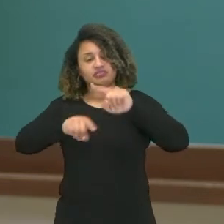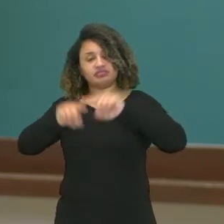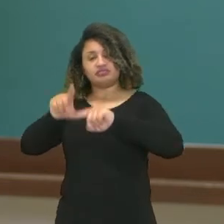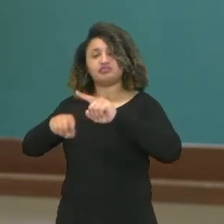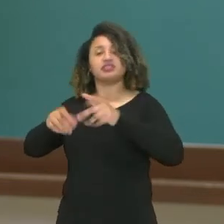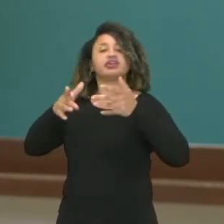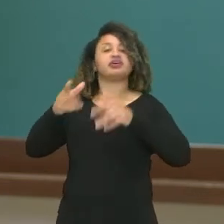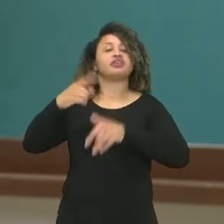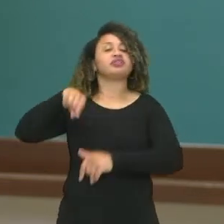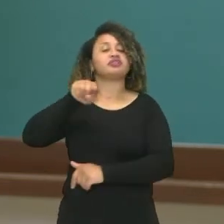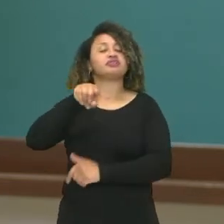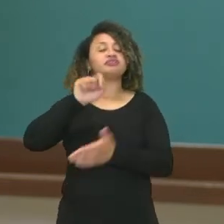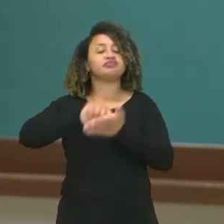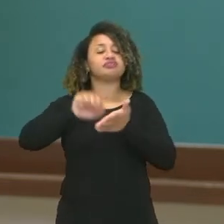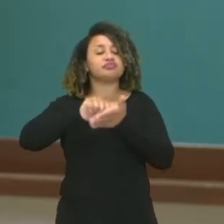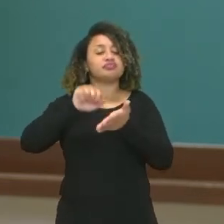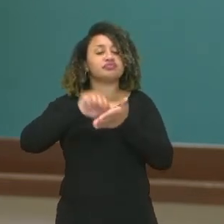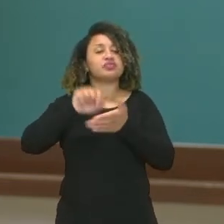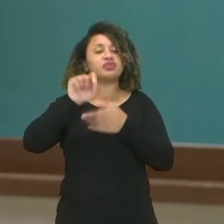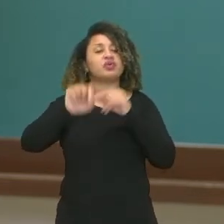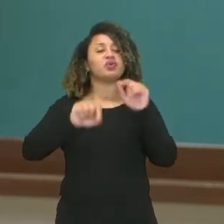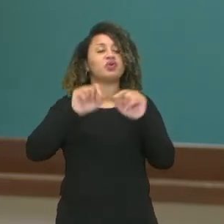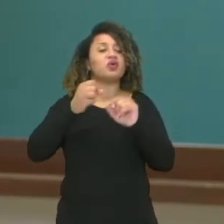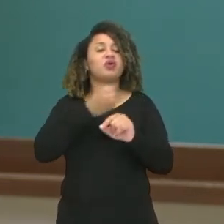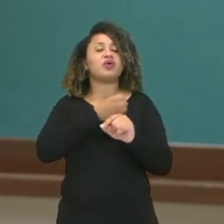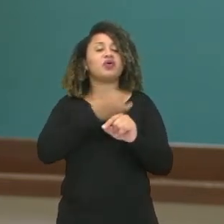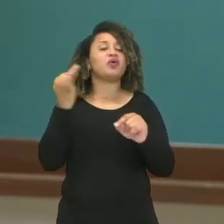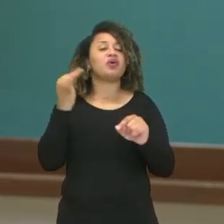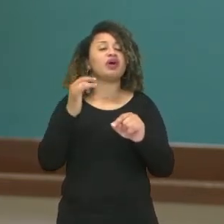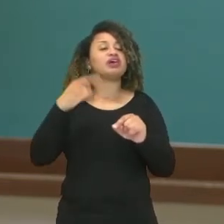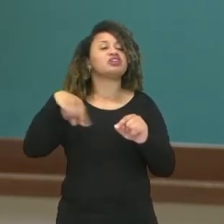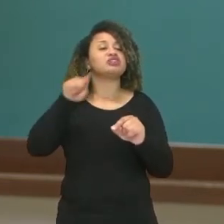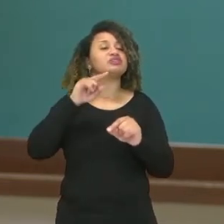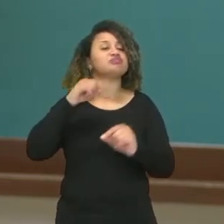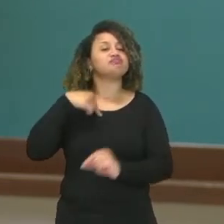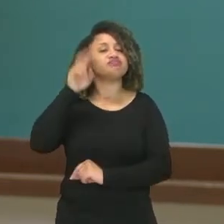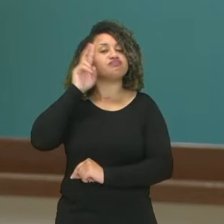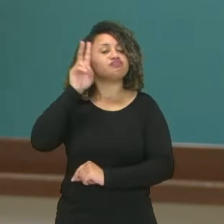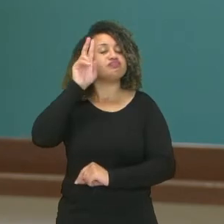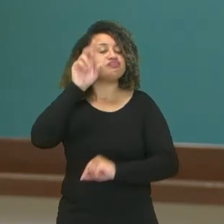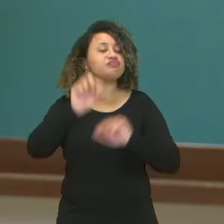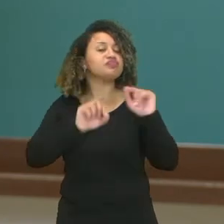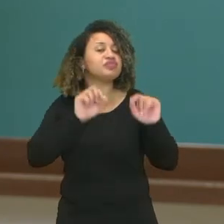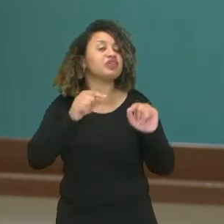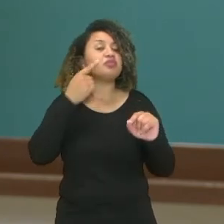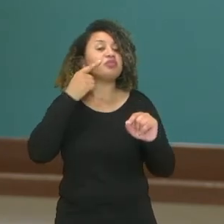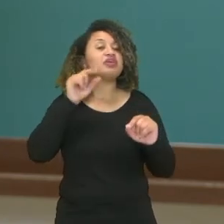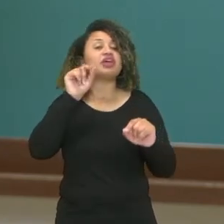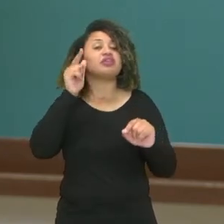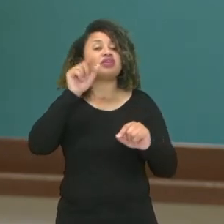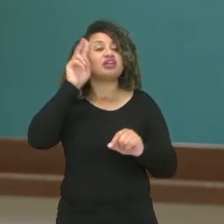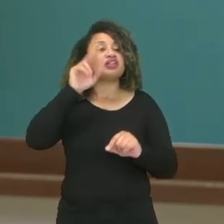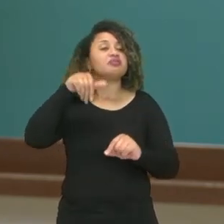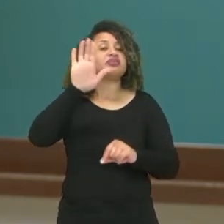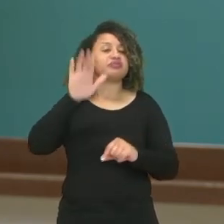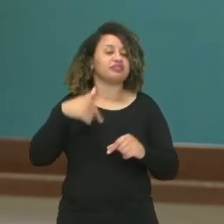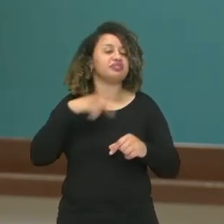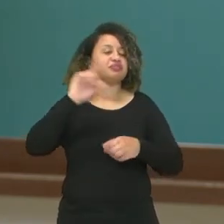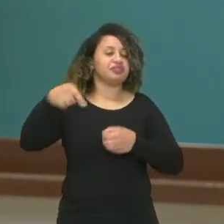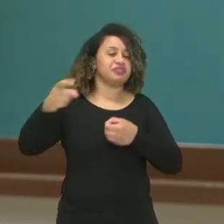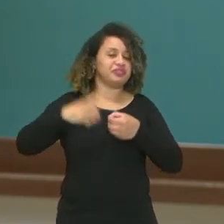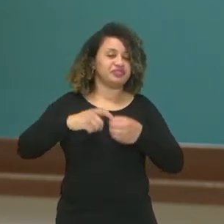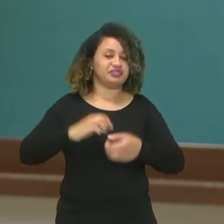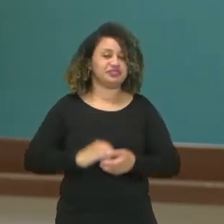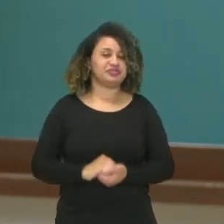que vocês escrevam aí no caderno quais que vocês lembram. Vamos ver quem lembra mais, tá? Já voltamos.